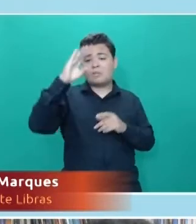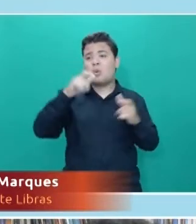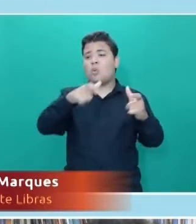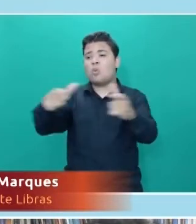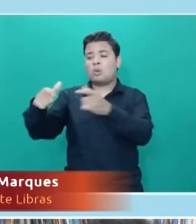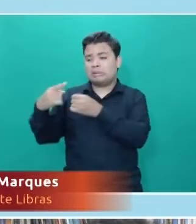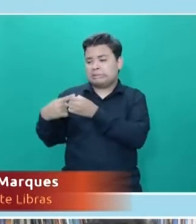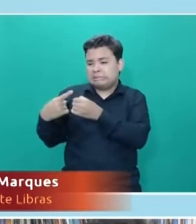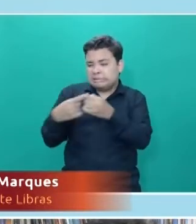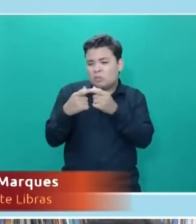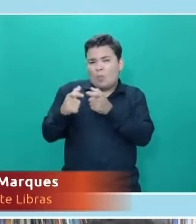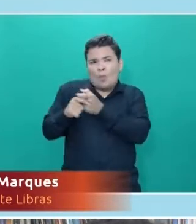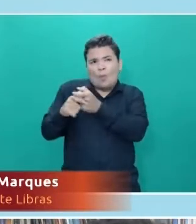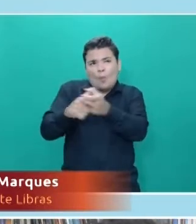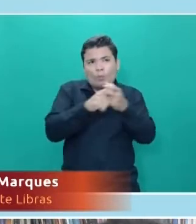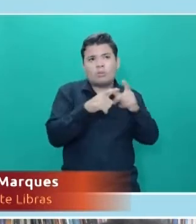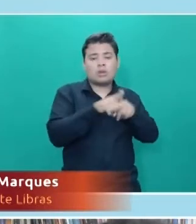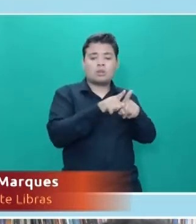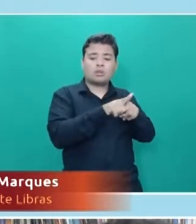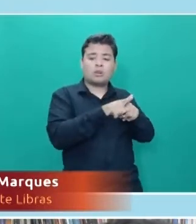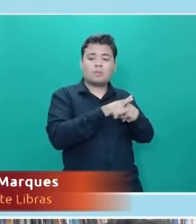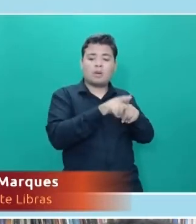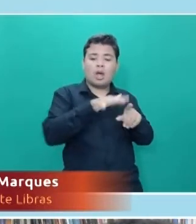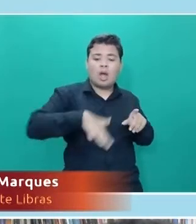nos pequenos comércios, nas regiões,